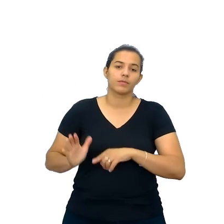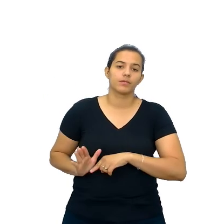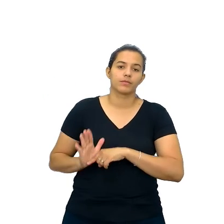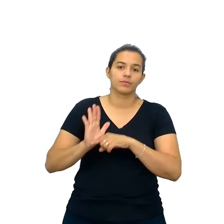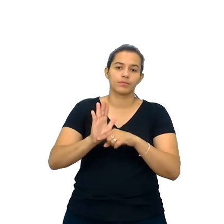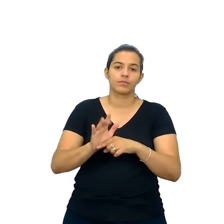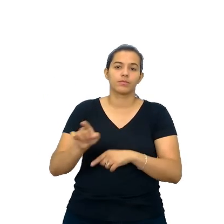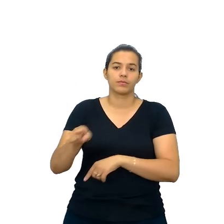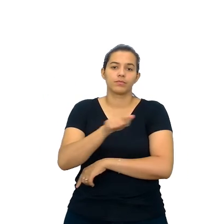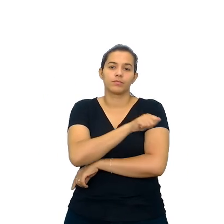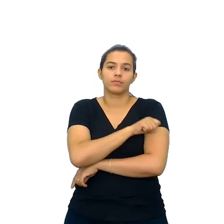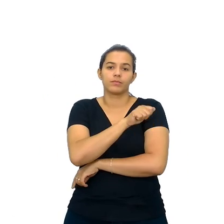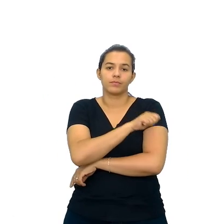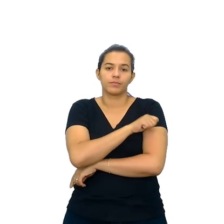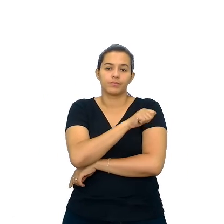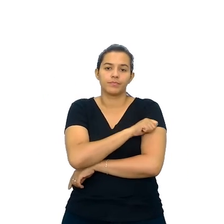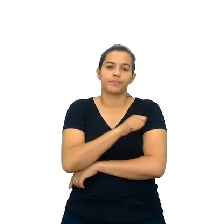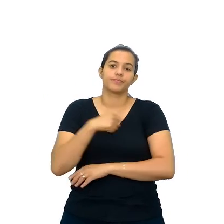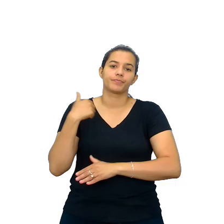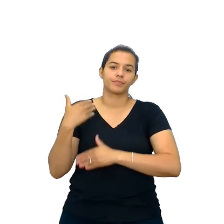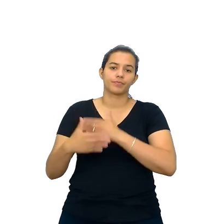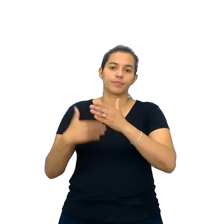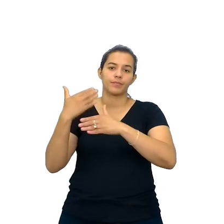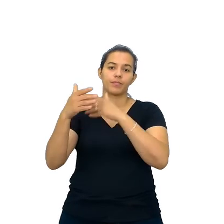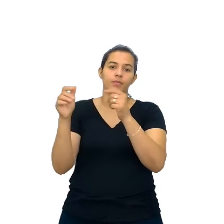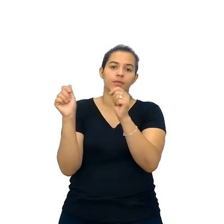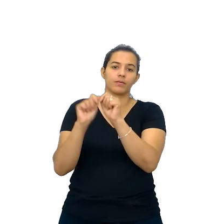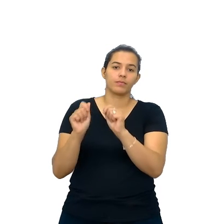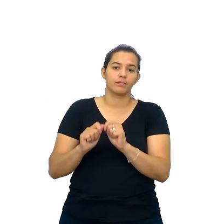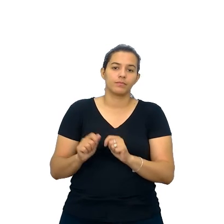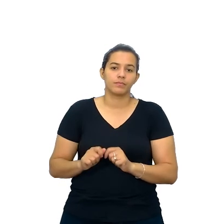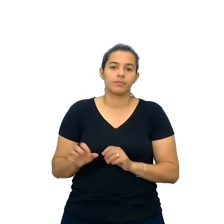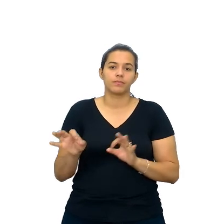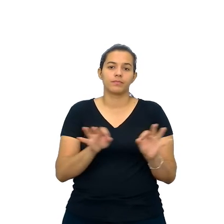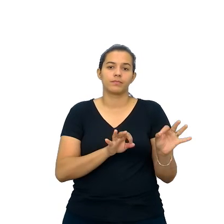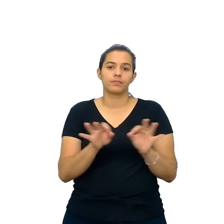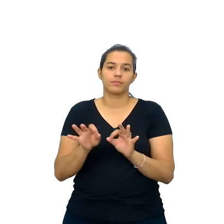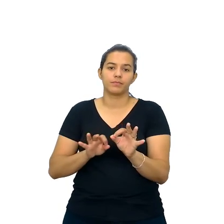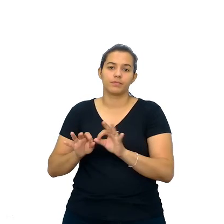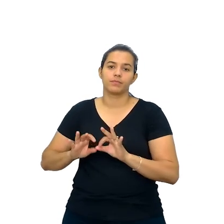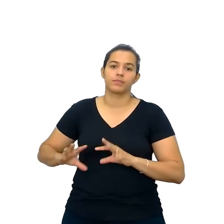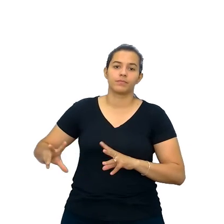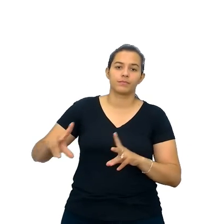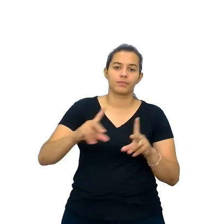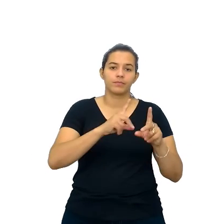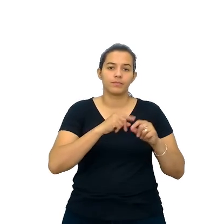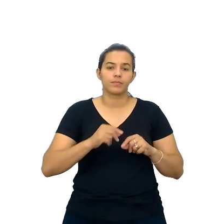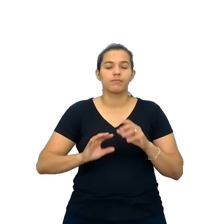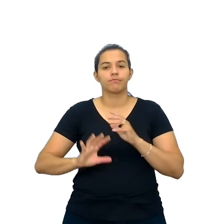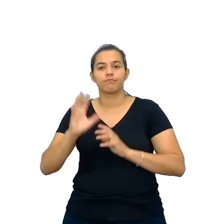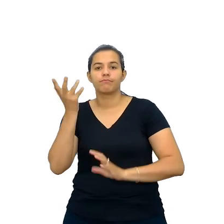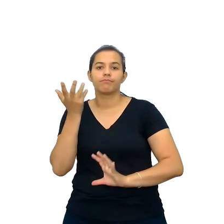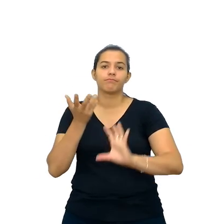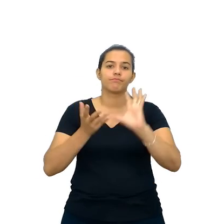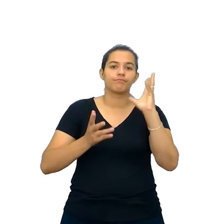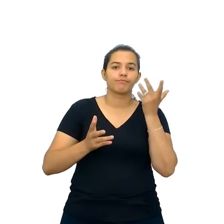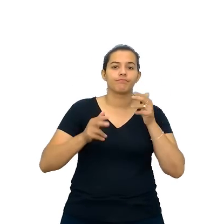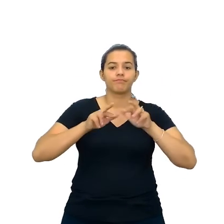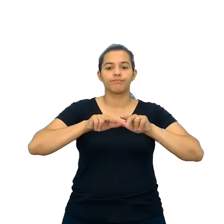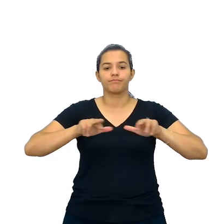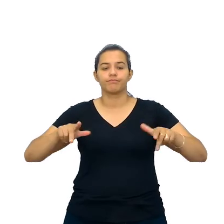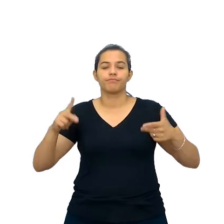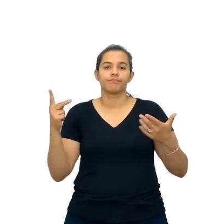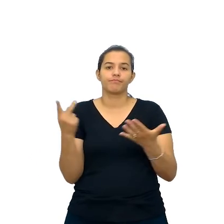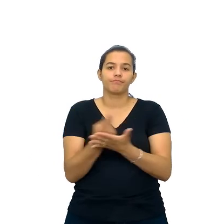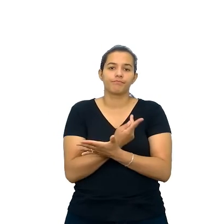nosso estudante na construção e na reconstrução de algum elemento, de algum